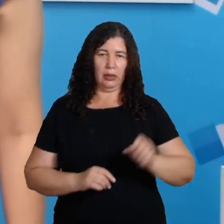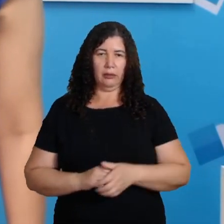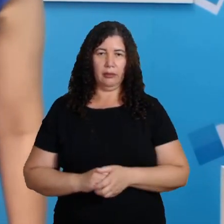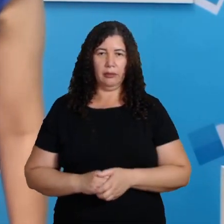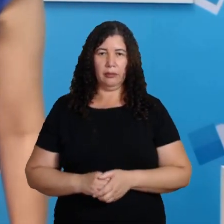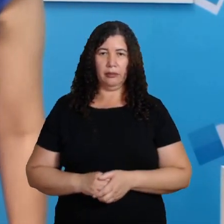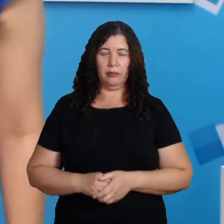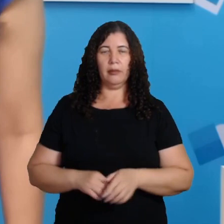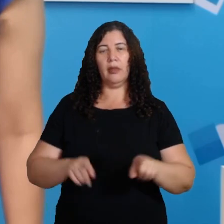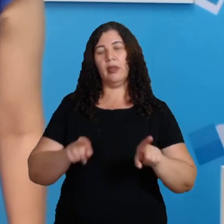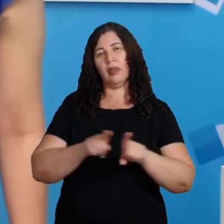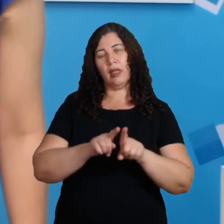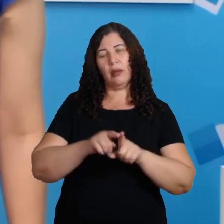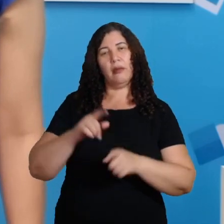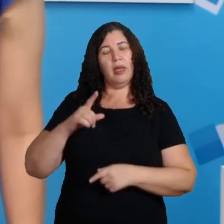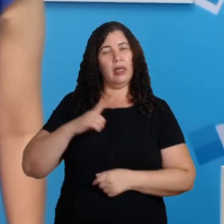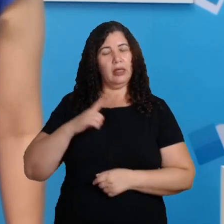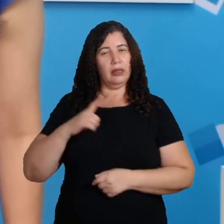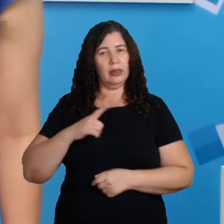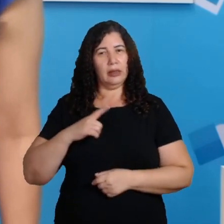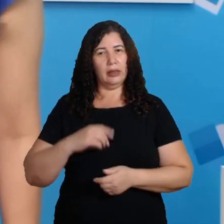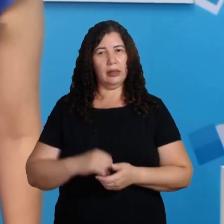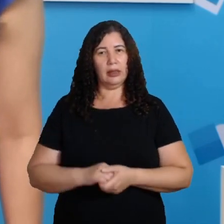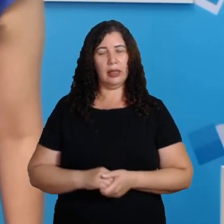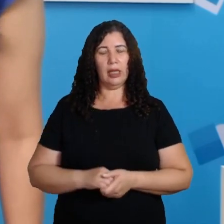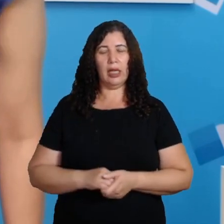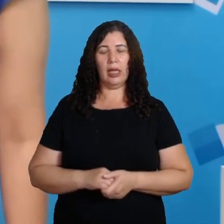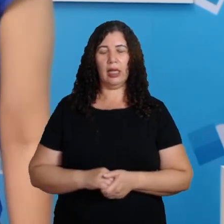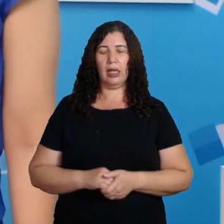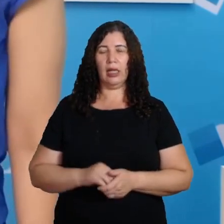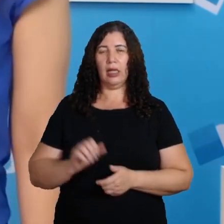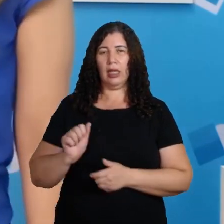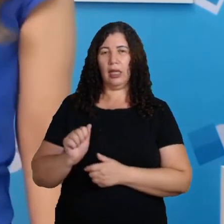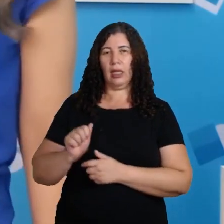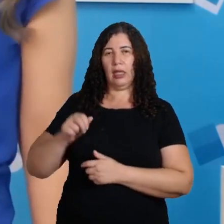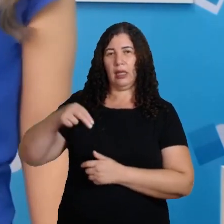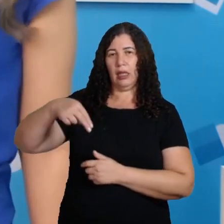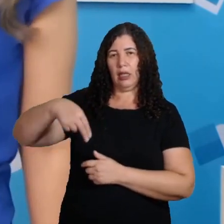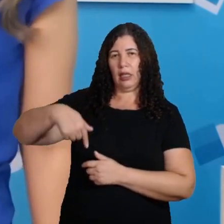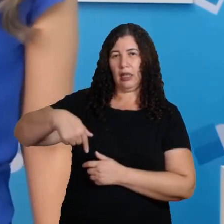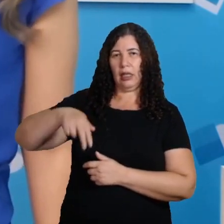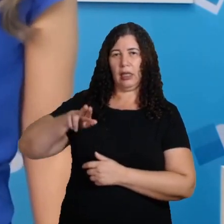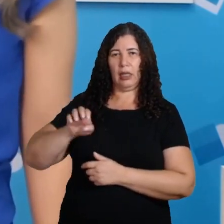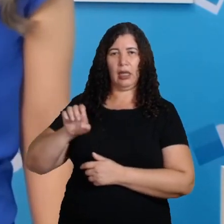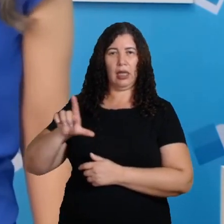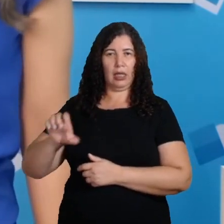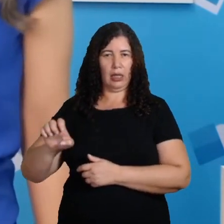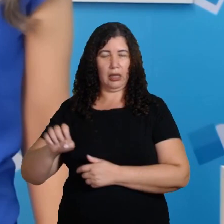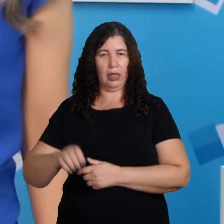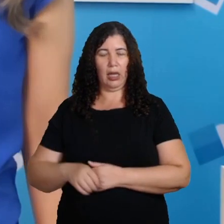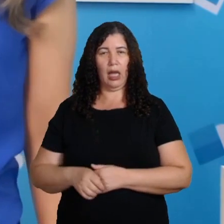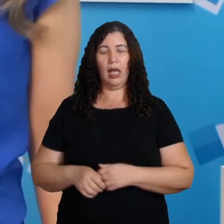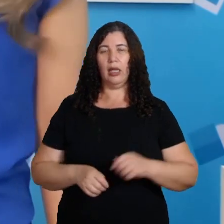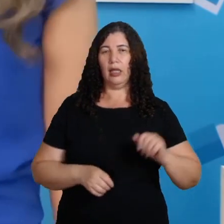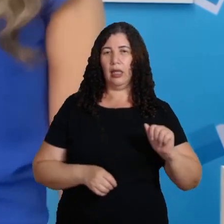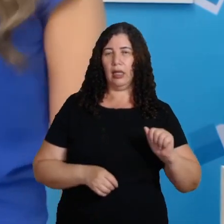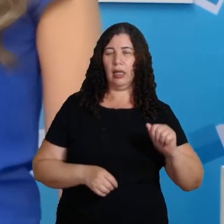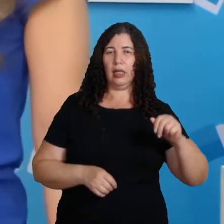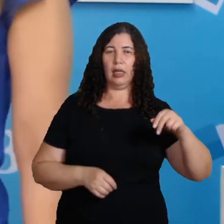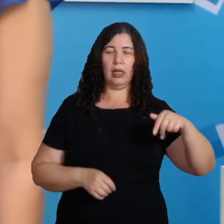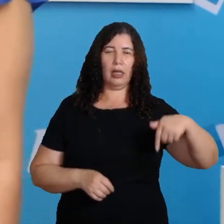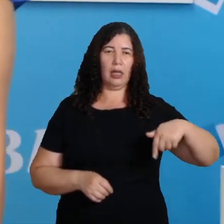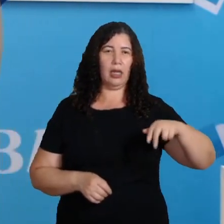Ainda tenho o pronome demonstrativo aquele, que no plural torna-se